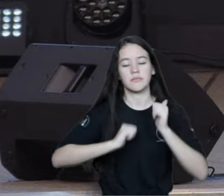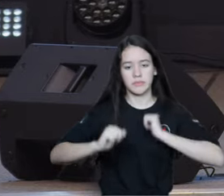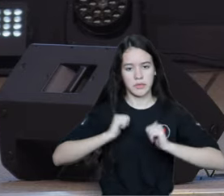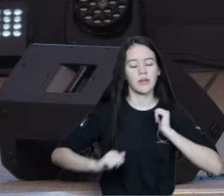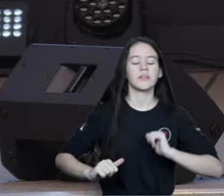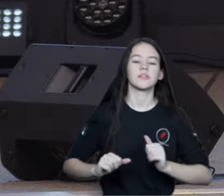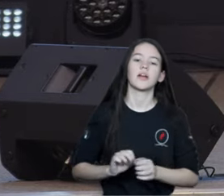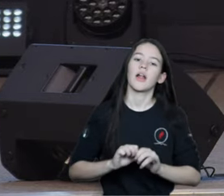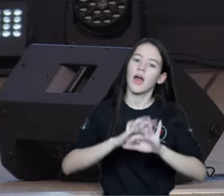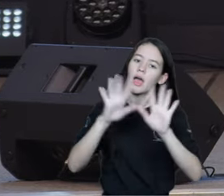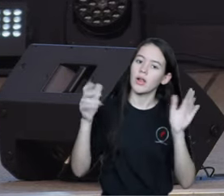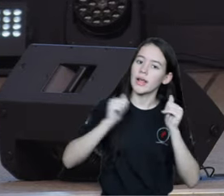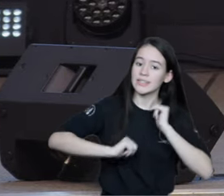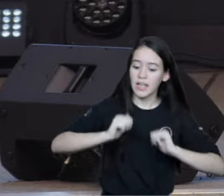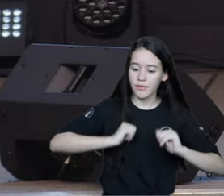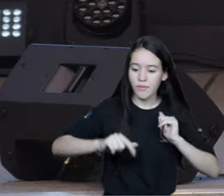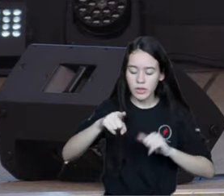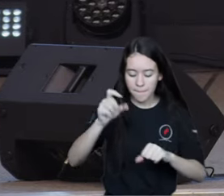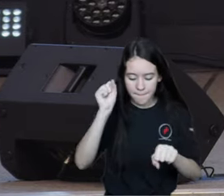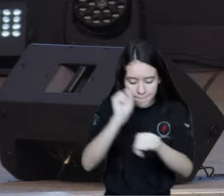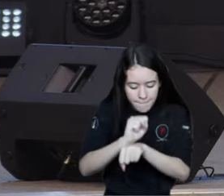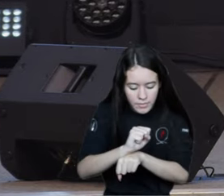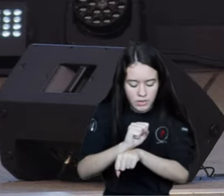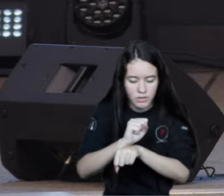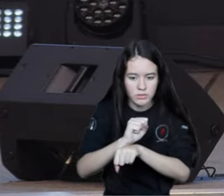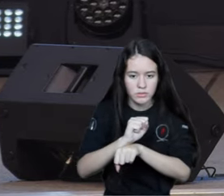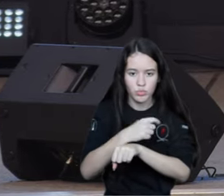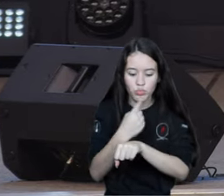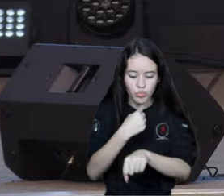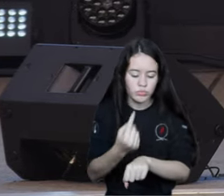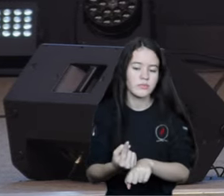evidente que a ansiedade trava até o potencial